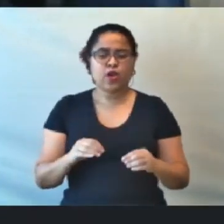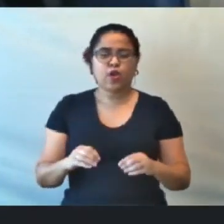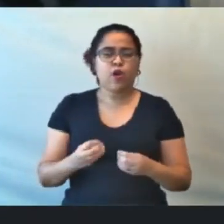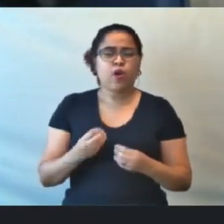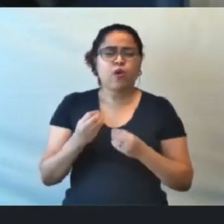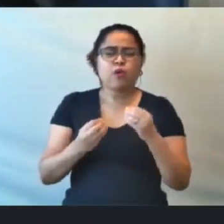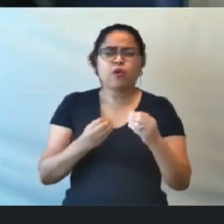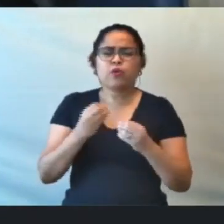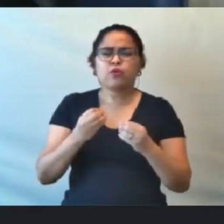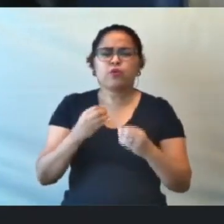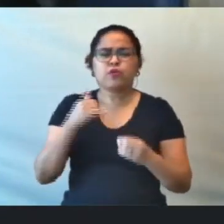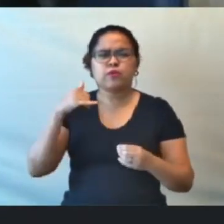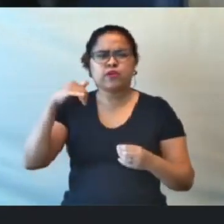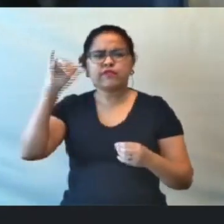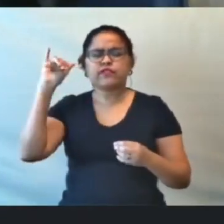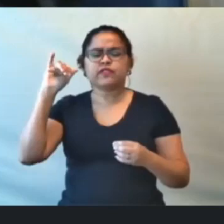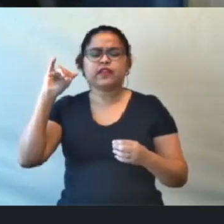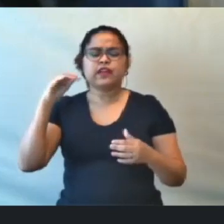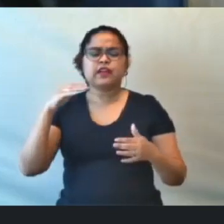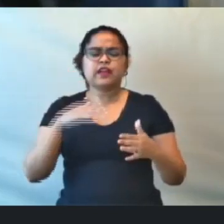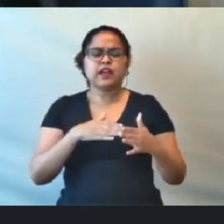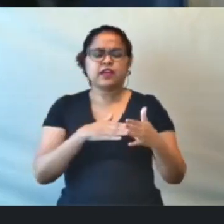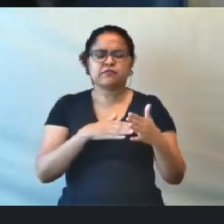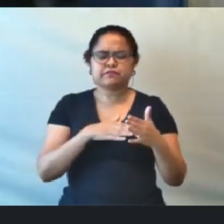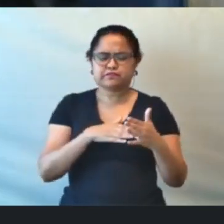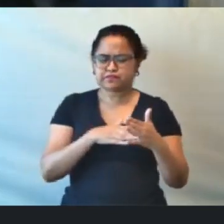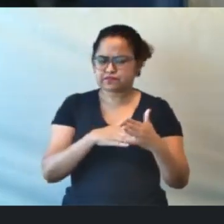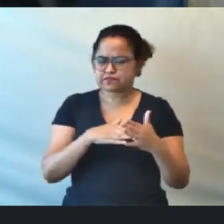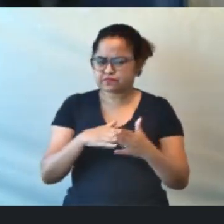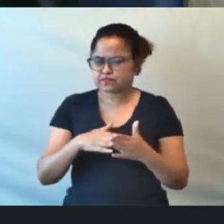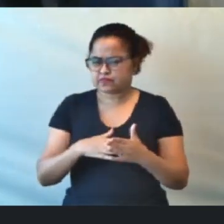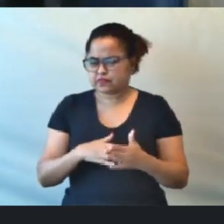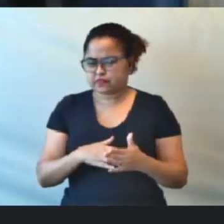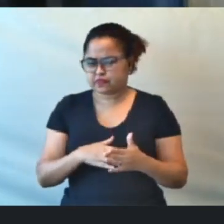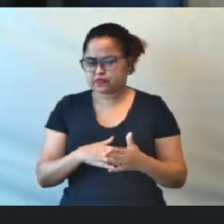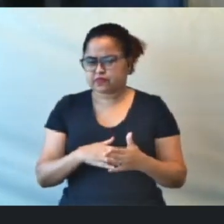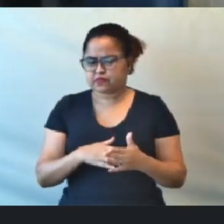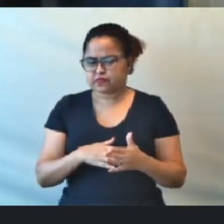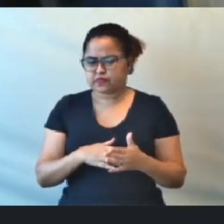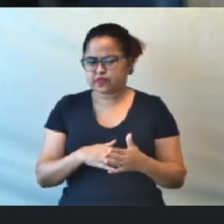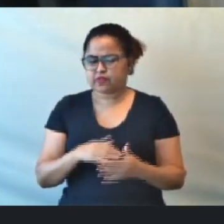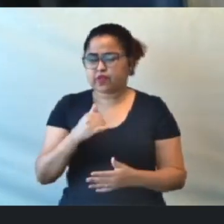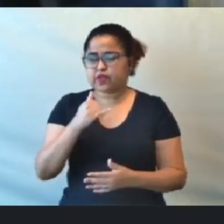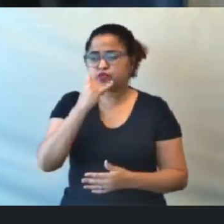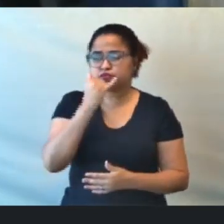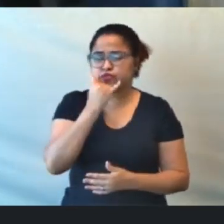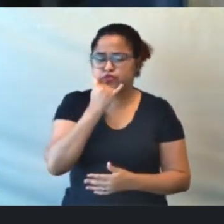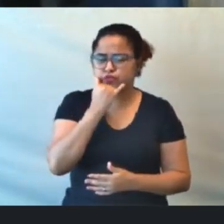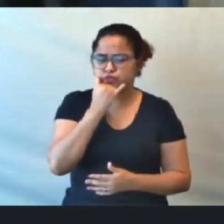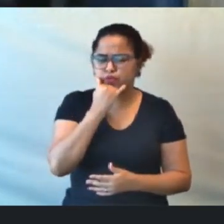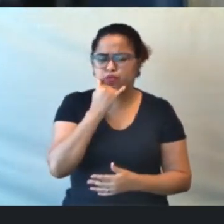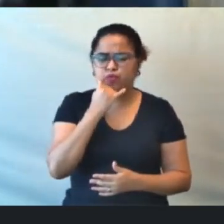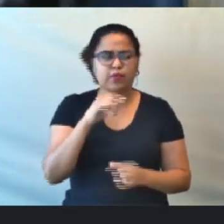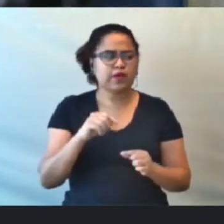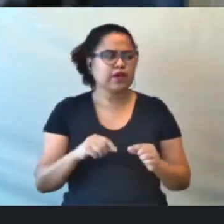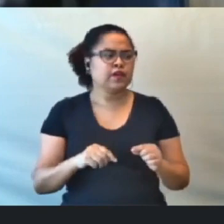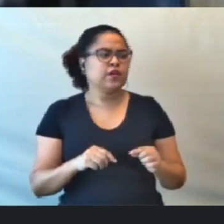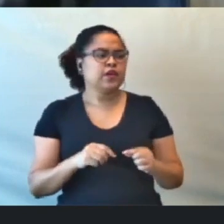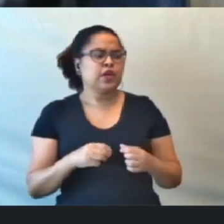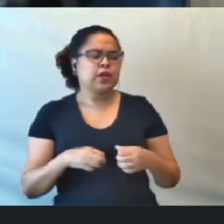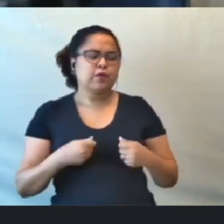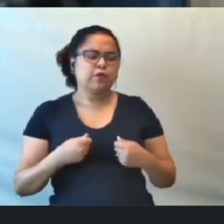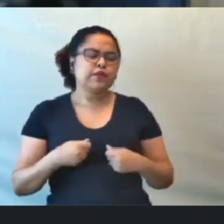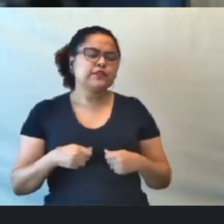Eu peço desculpa só para fazer uma pequena observação, não sei se foi percebido, o professor Benjamin